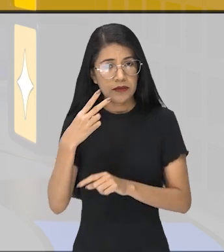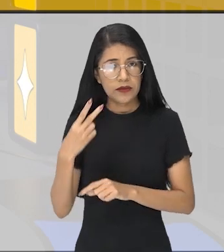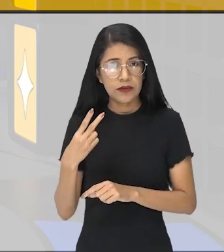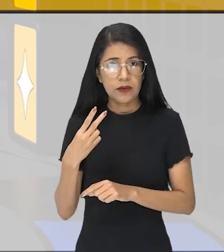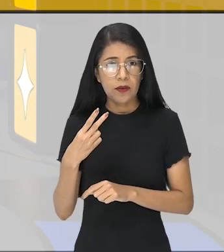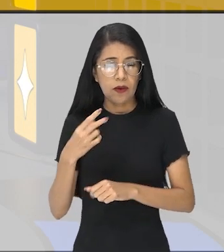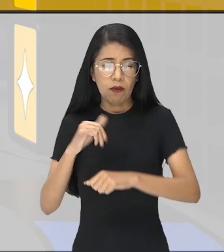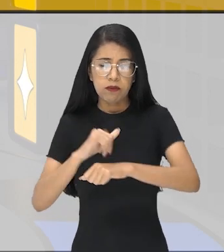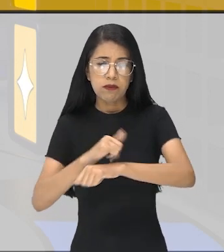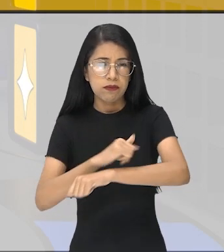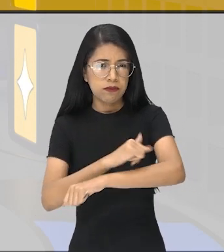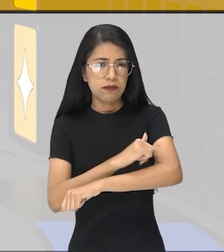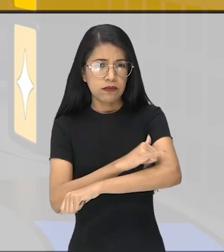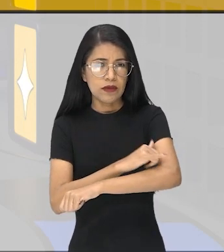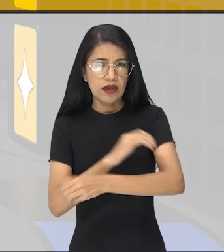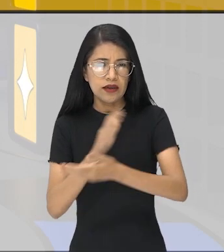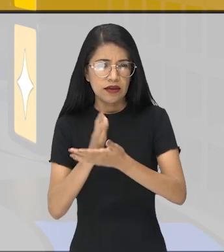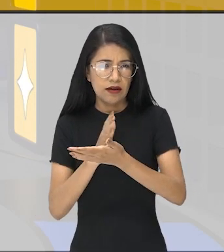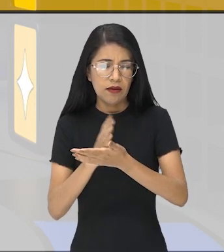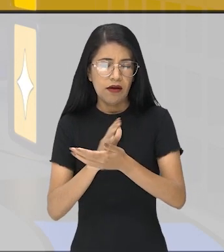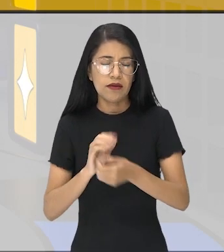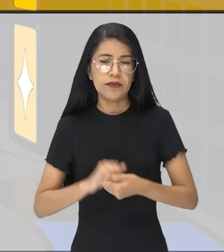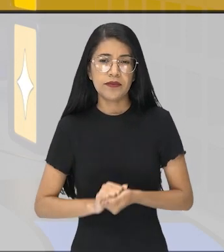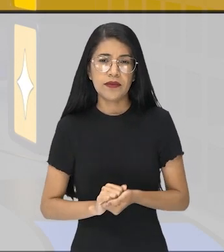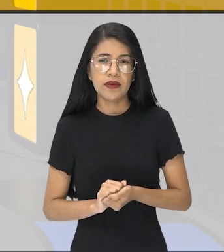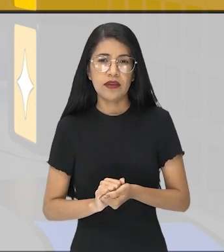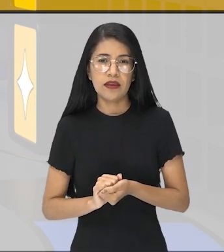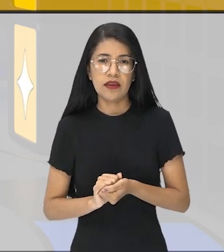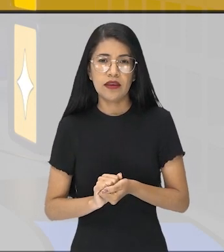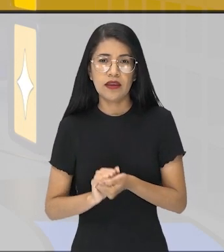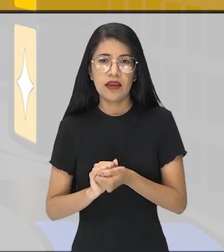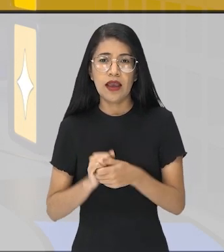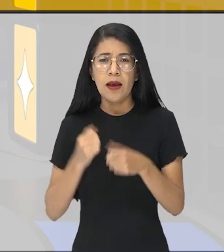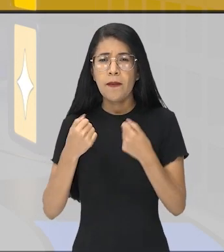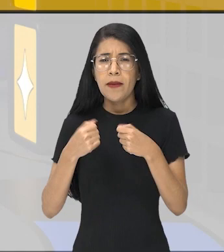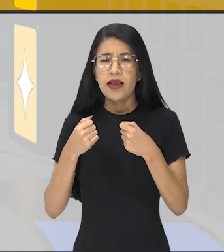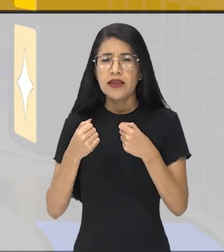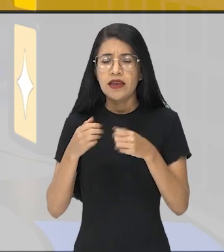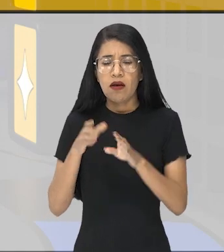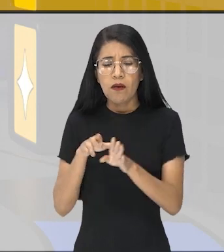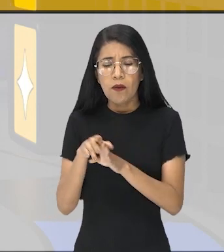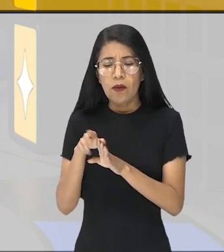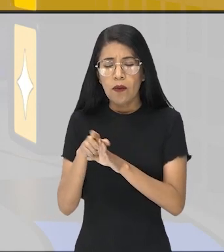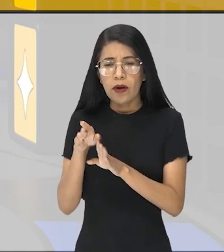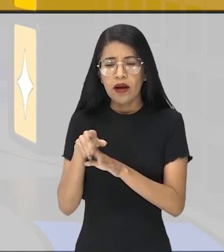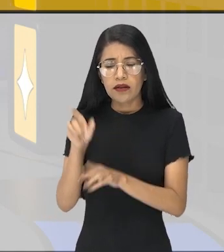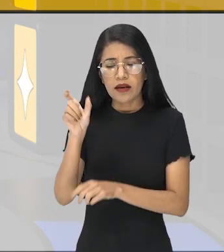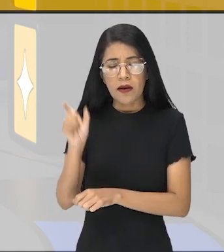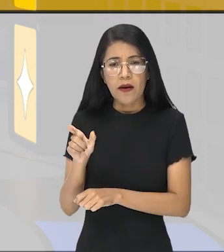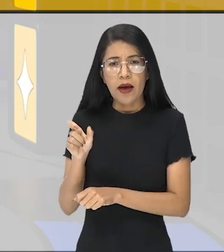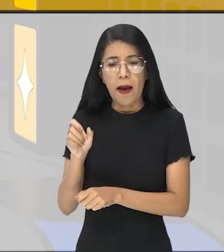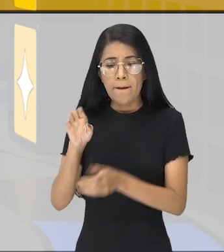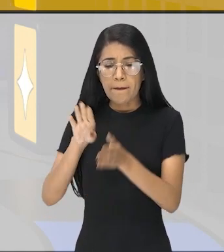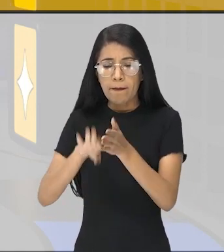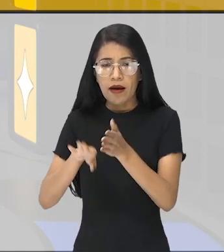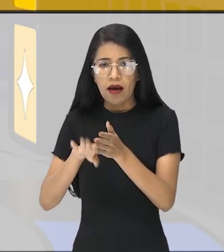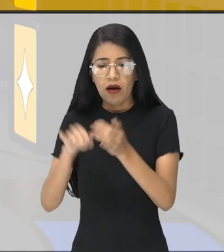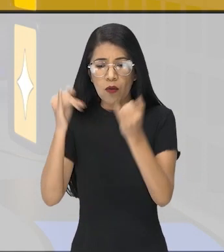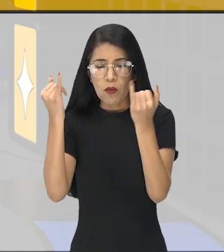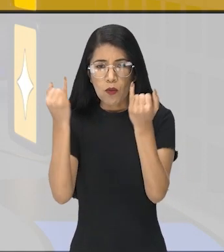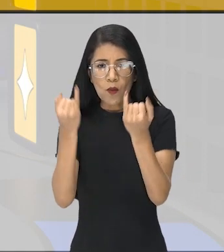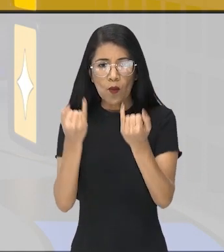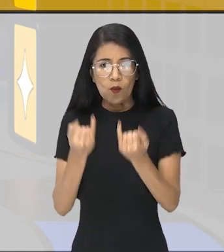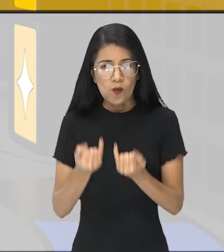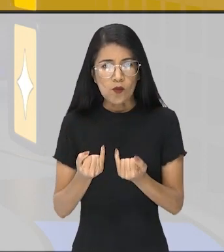pessoas obesas, nesse caso, a dieta deve ser orientada de modo que o paciente perca peso, devendo haver um